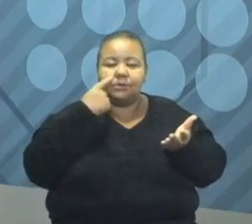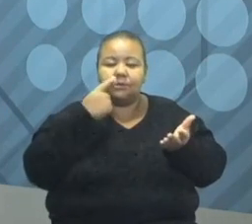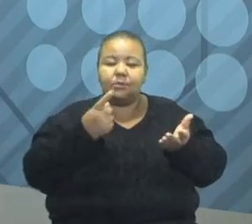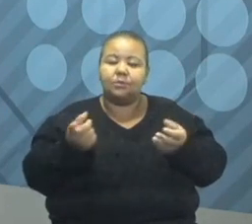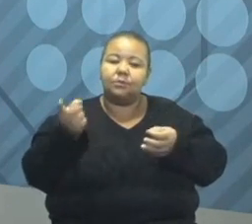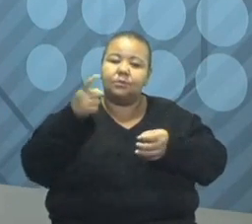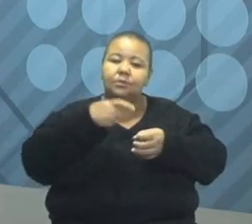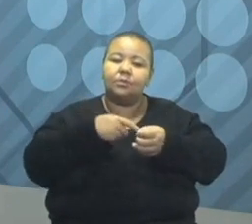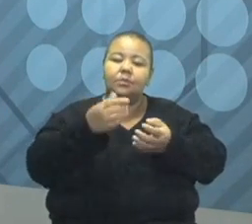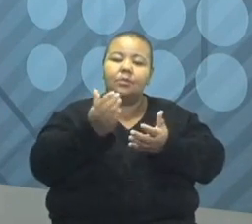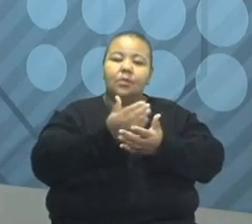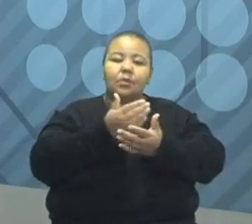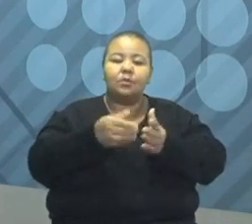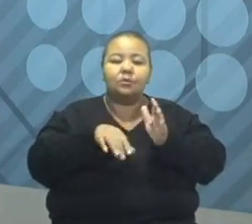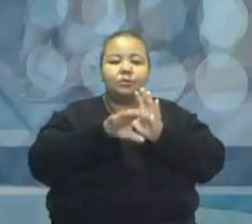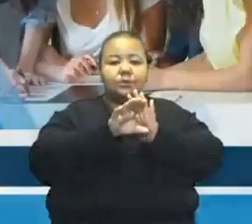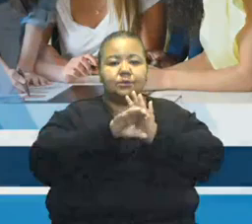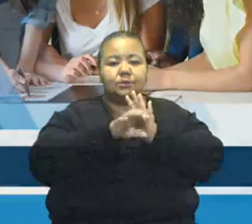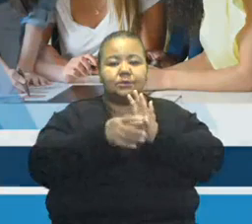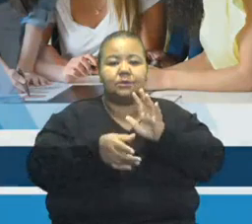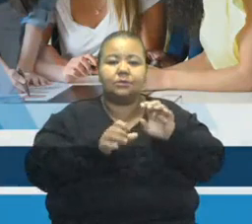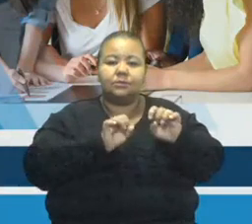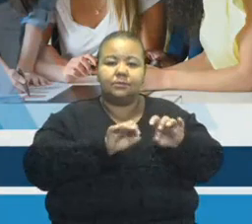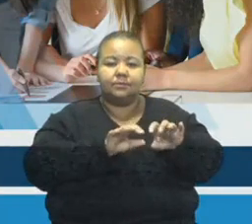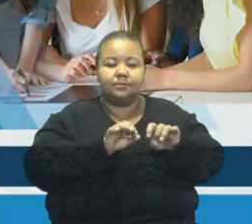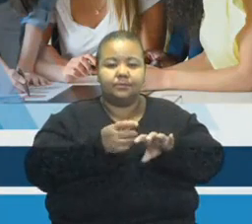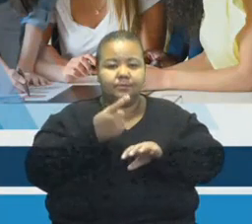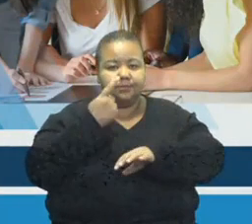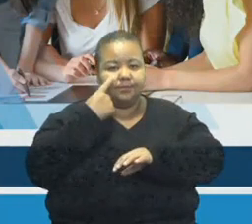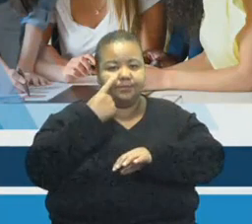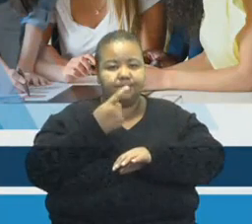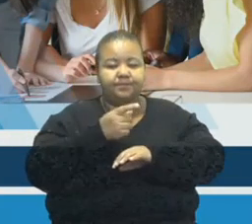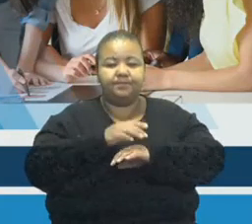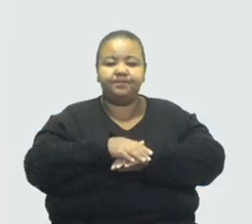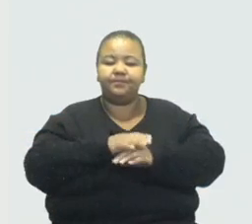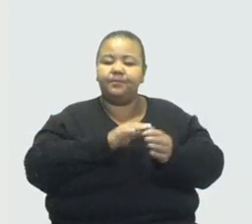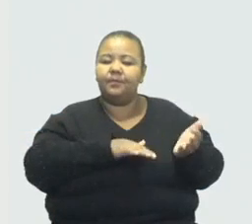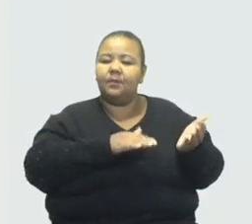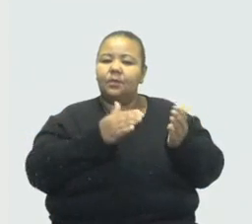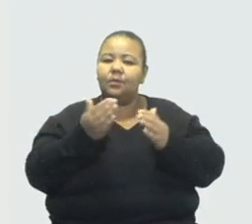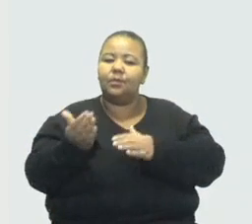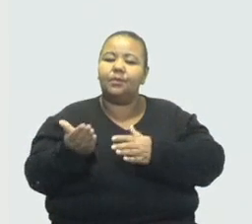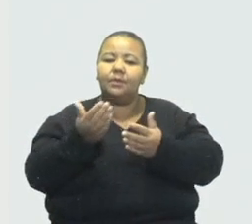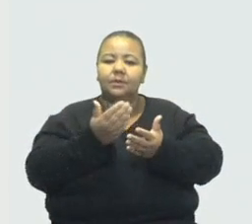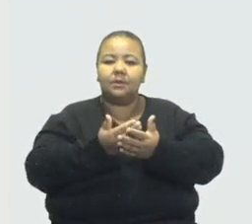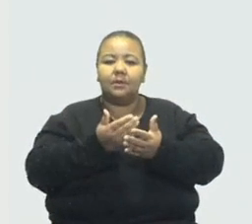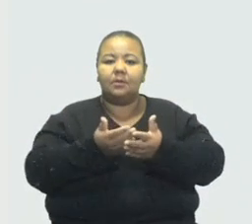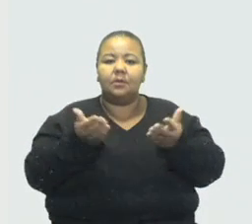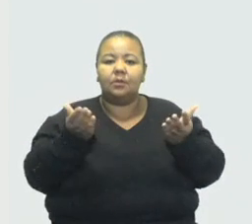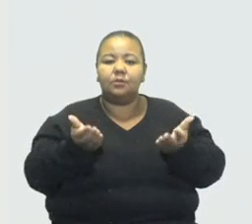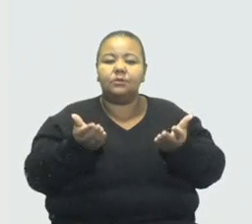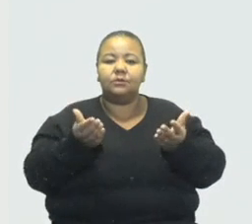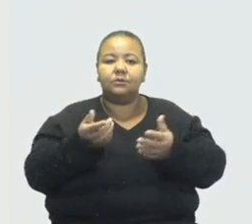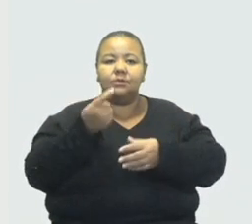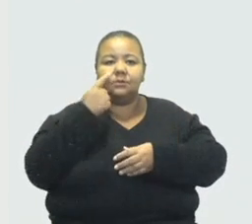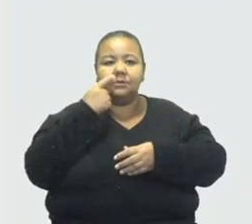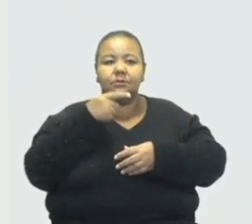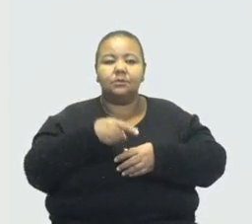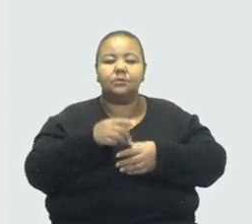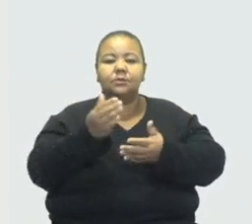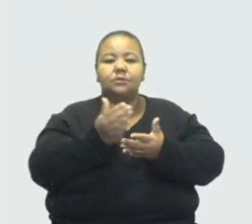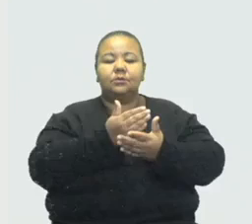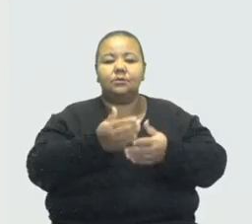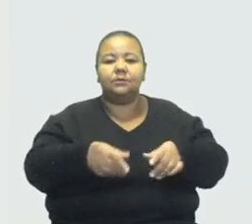retomar alguns conceitos que foram abordados. Acompanhe. Ao longo da nossa aula de hoje, nós estudamos a respeito